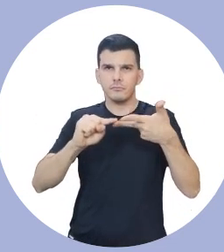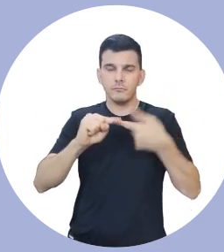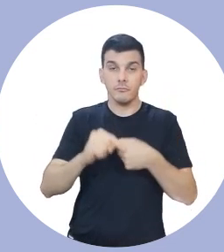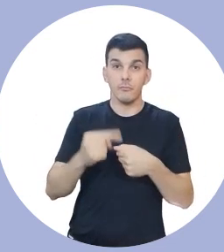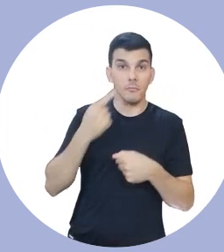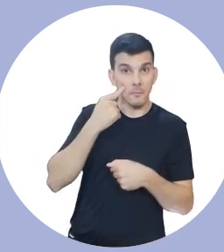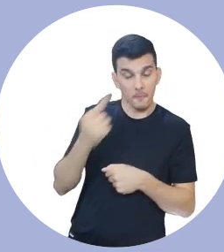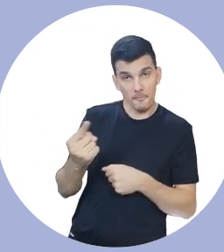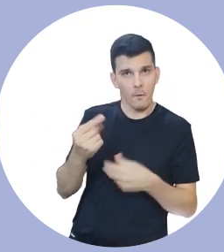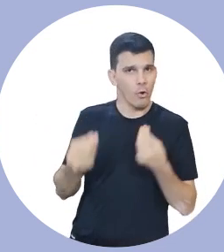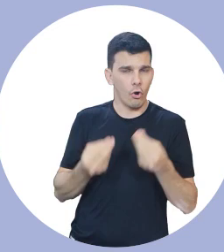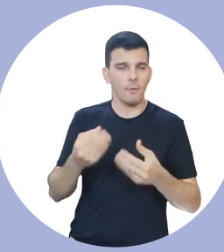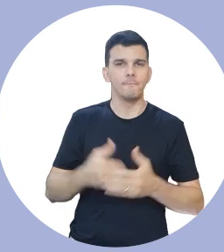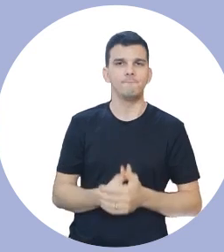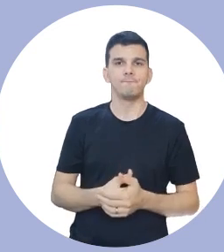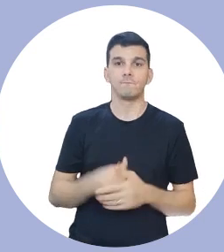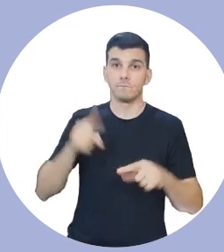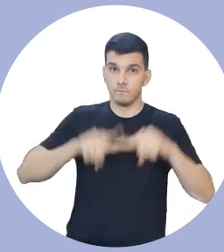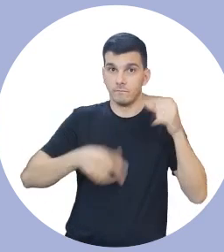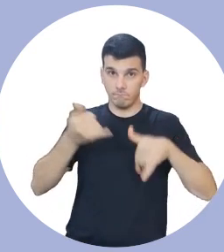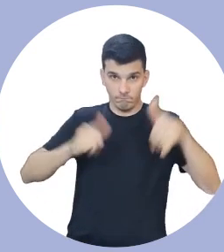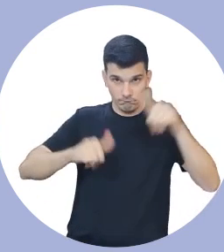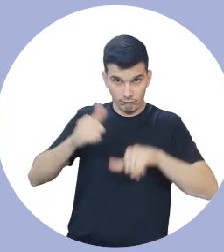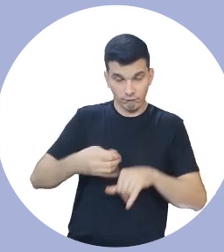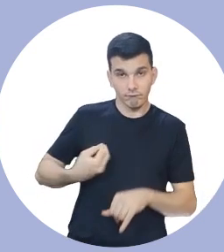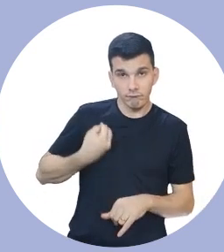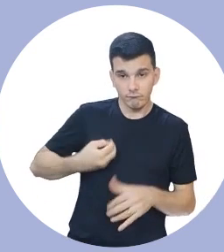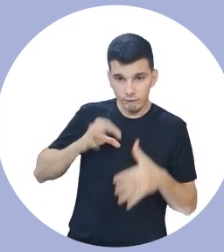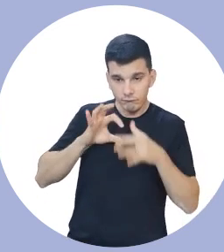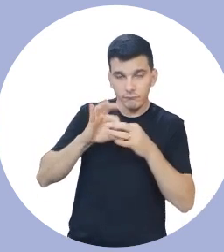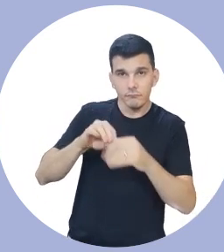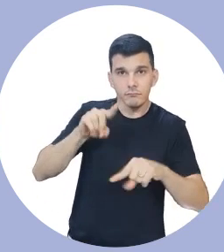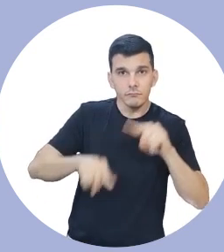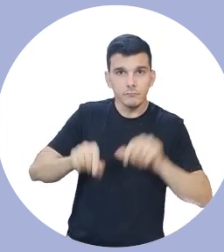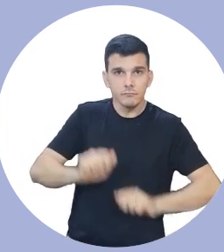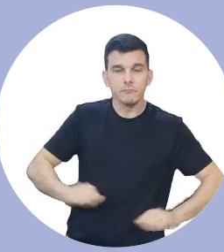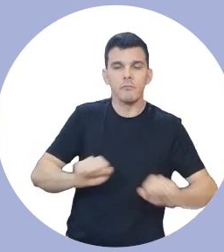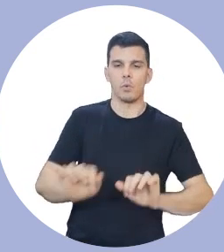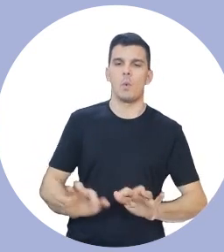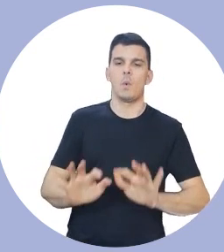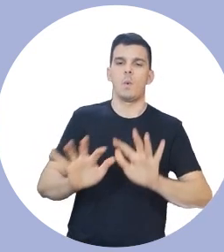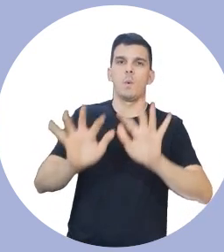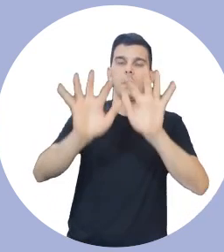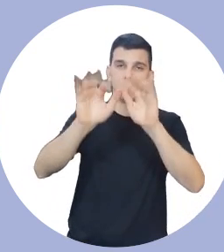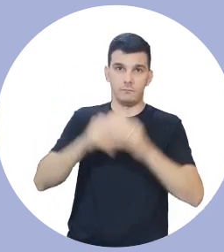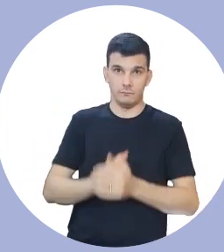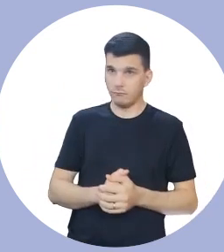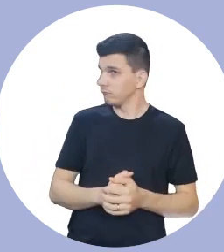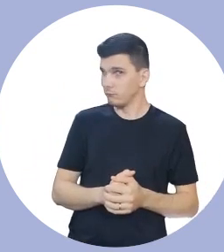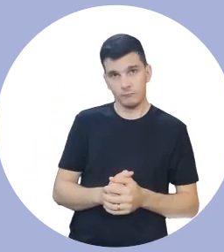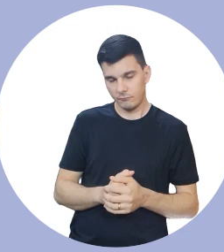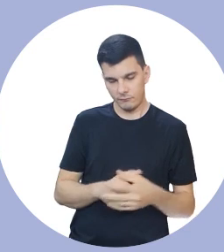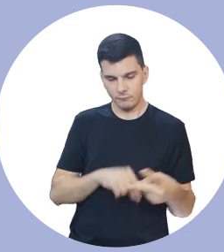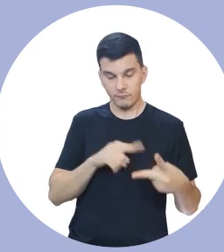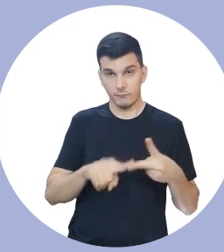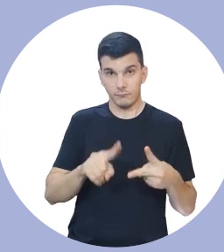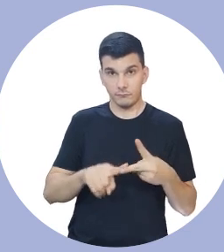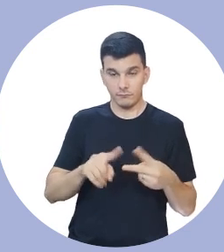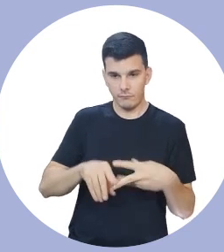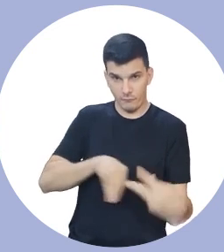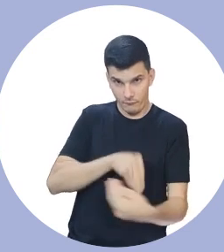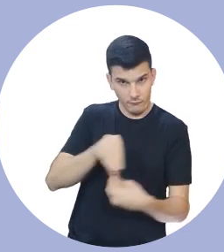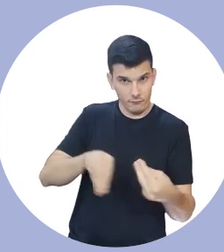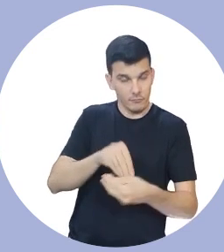em linguagem científica da seguinte forma. As substâncias químicas presentes nos produtos de limpeza evaporaram. Não,